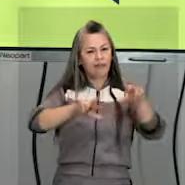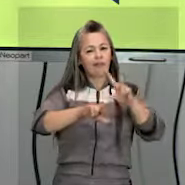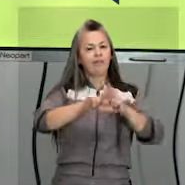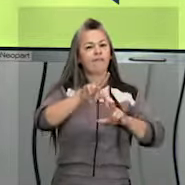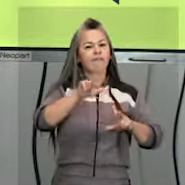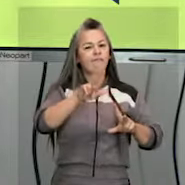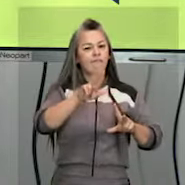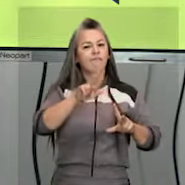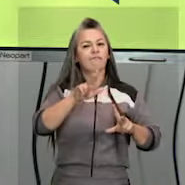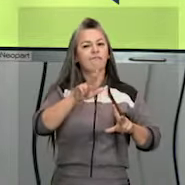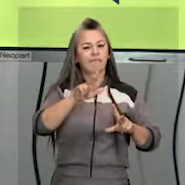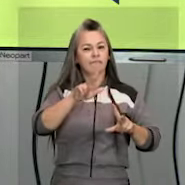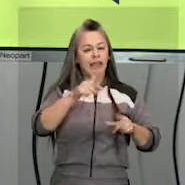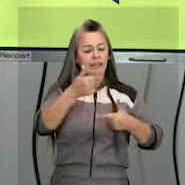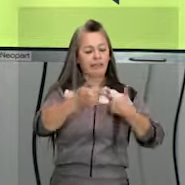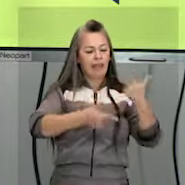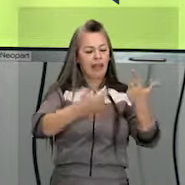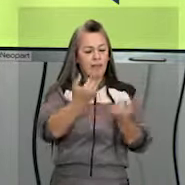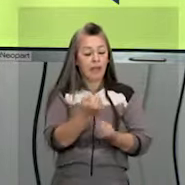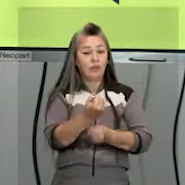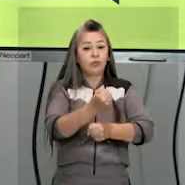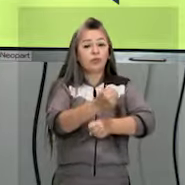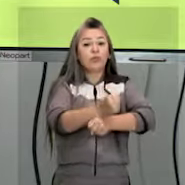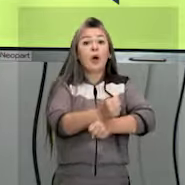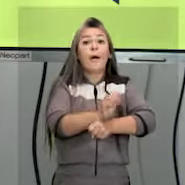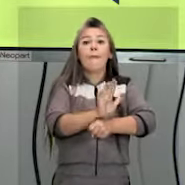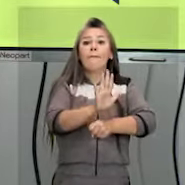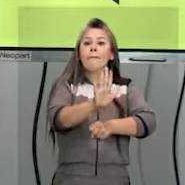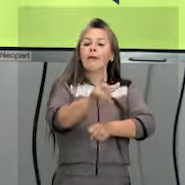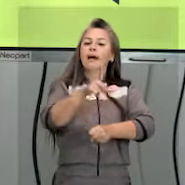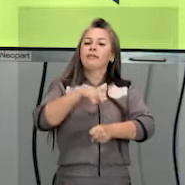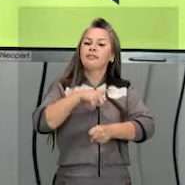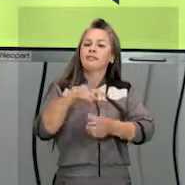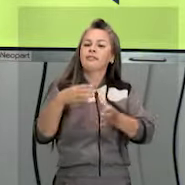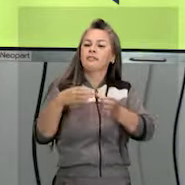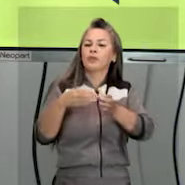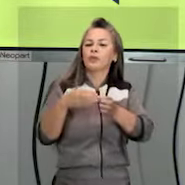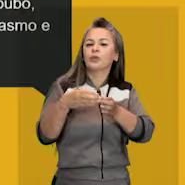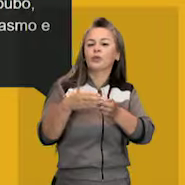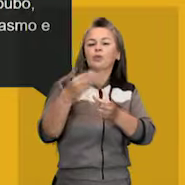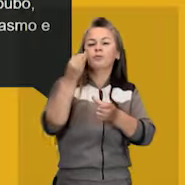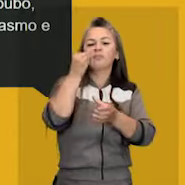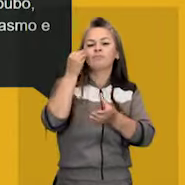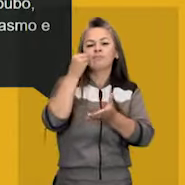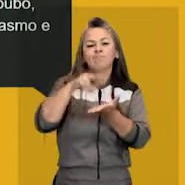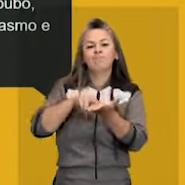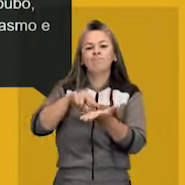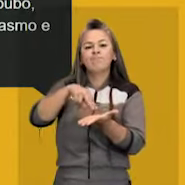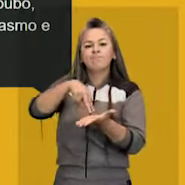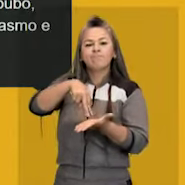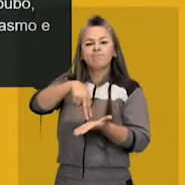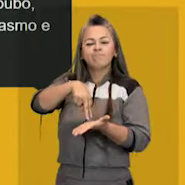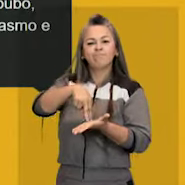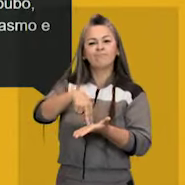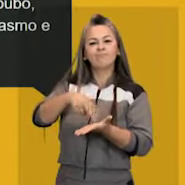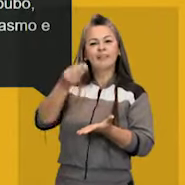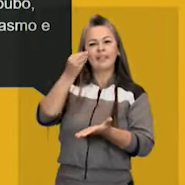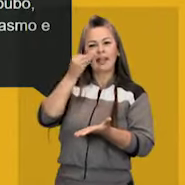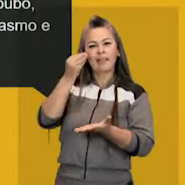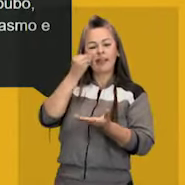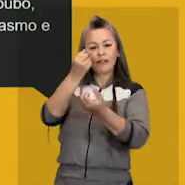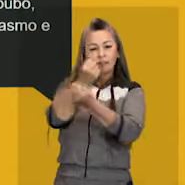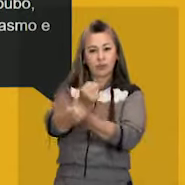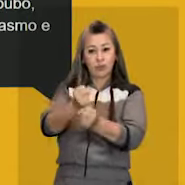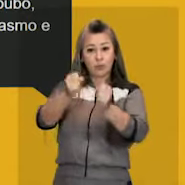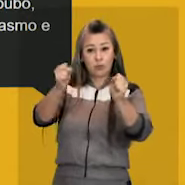resistência à escravização, ao trabalho escravizado. Não se deve considerar como formas de